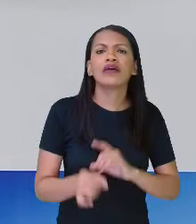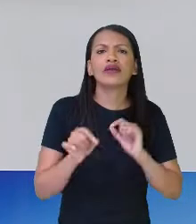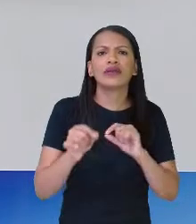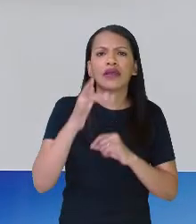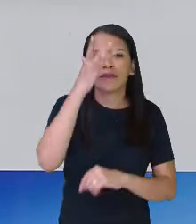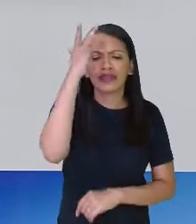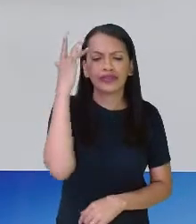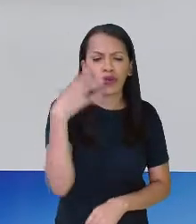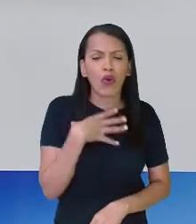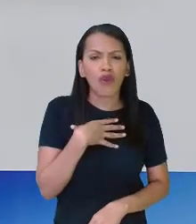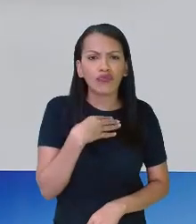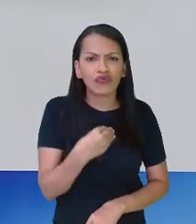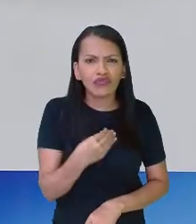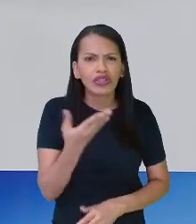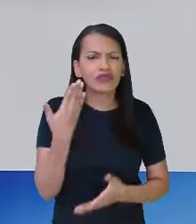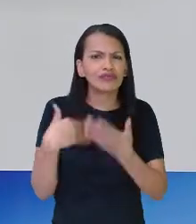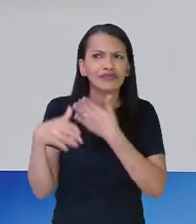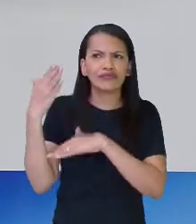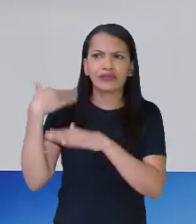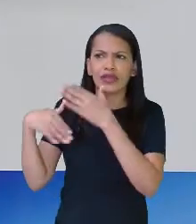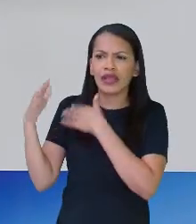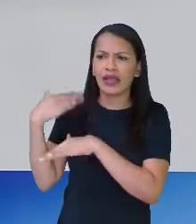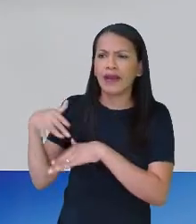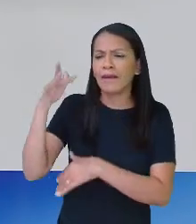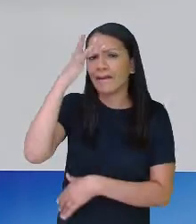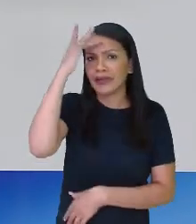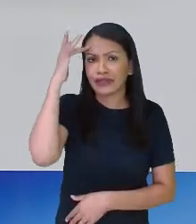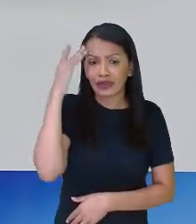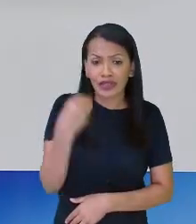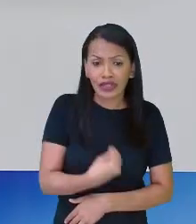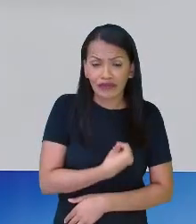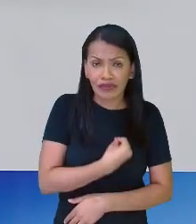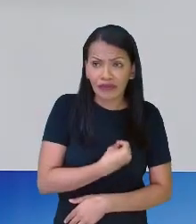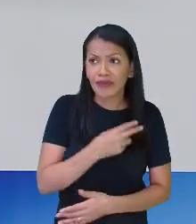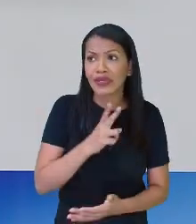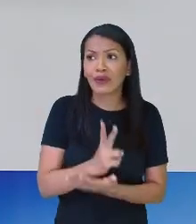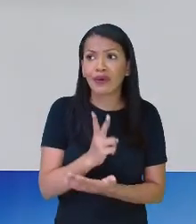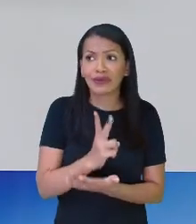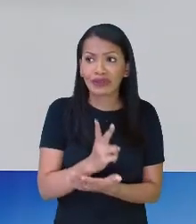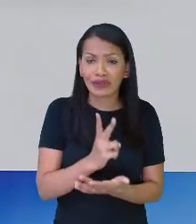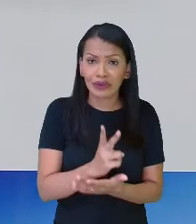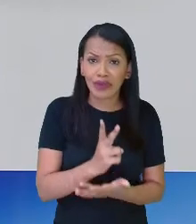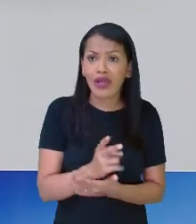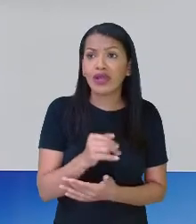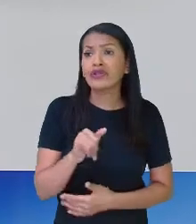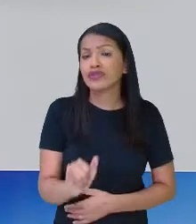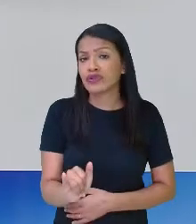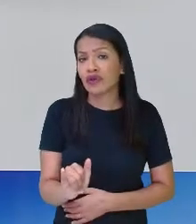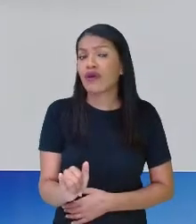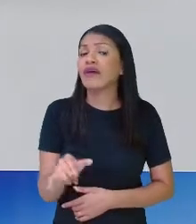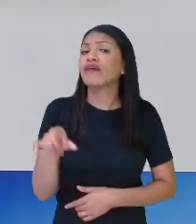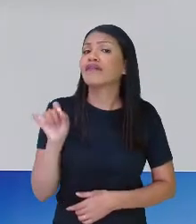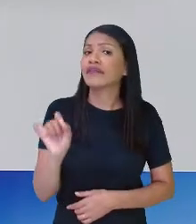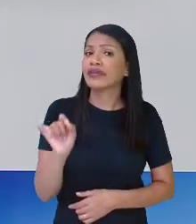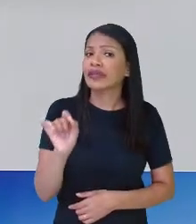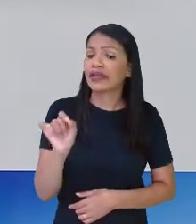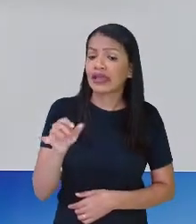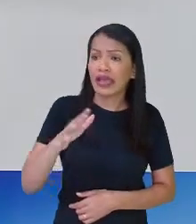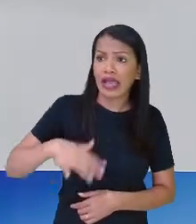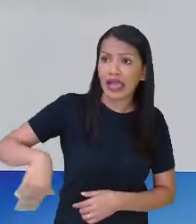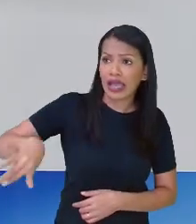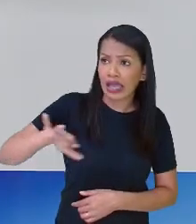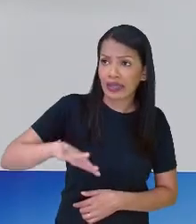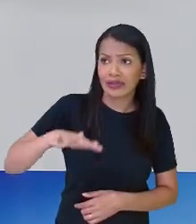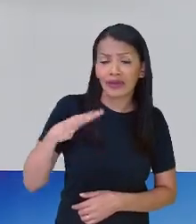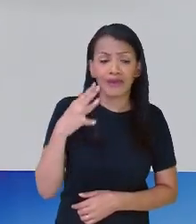São os filhos, são os netos daquelas pessoas que viviam lá. E eles continuam lá. Só que muitas vezes essas áreas não